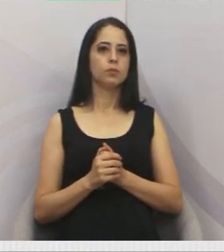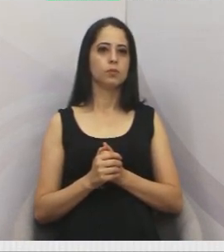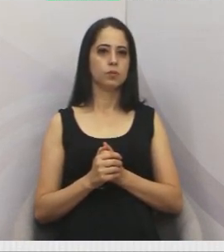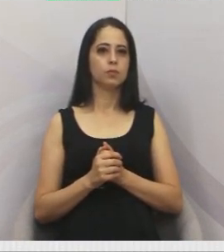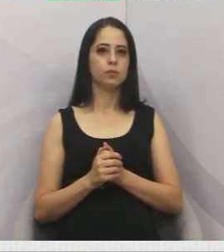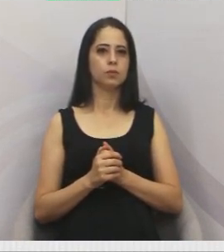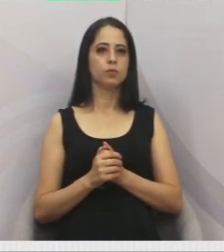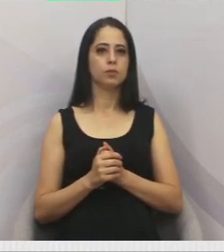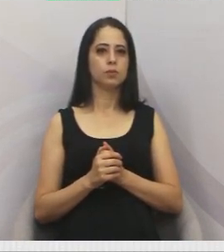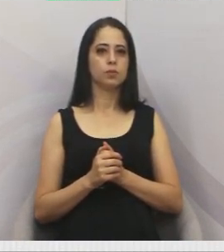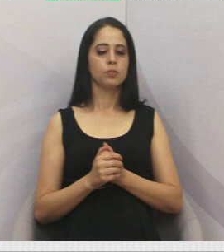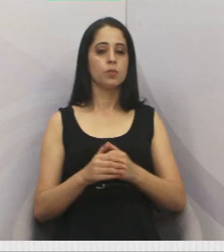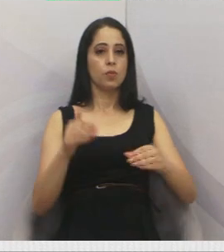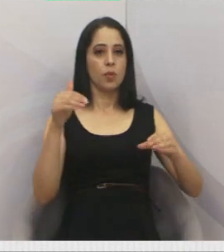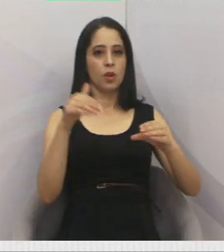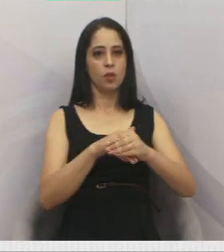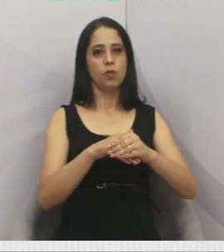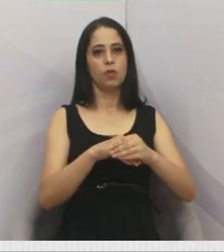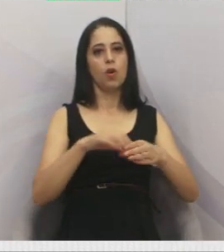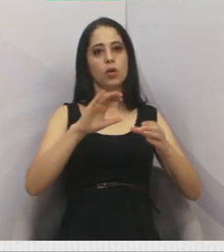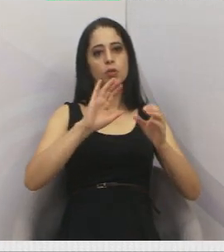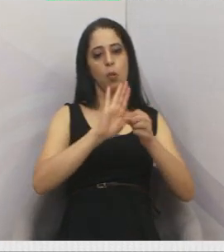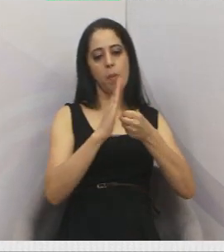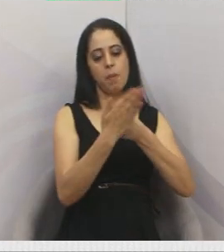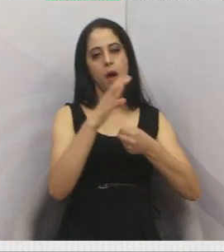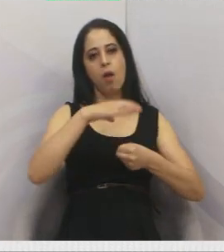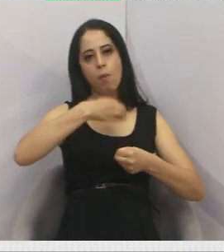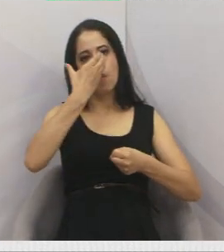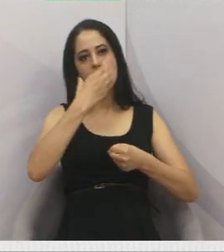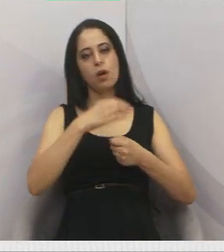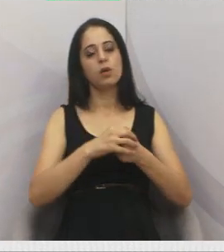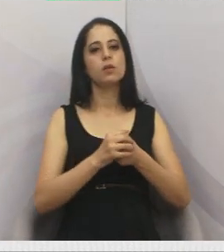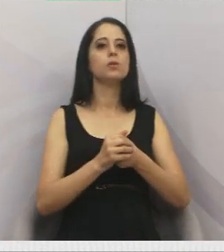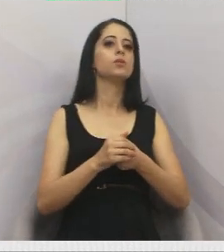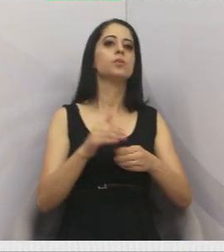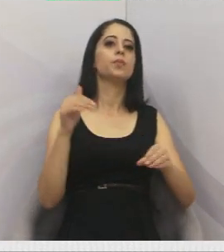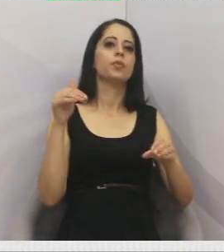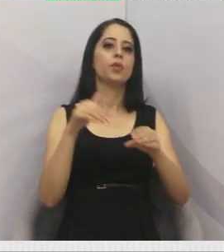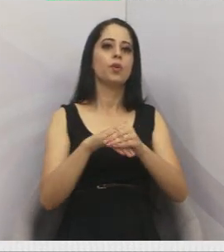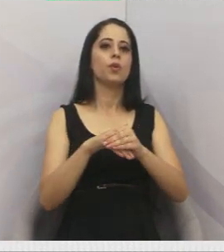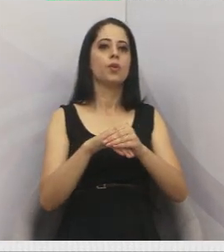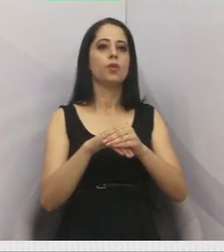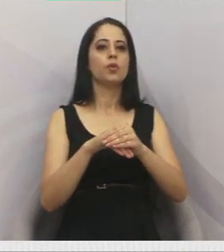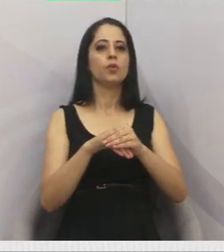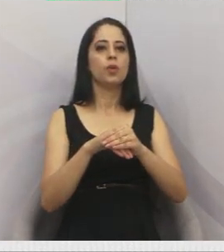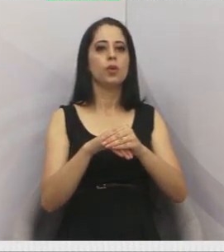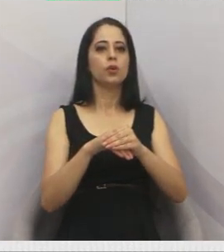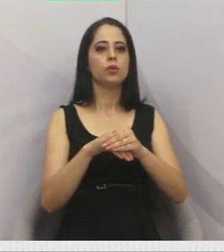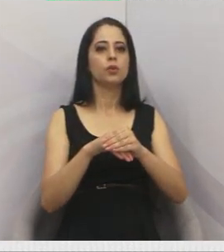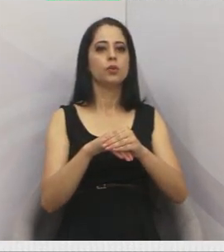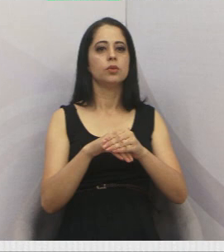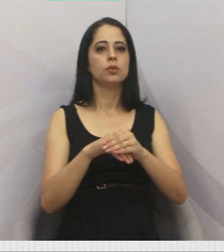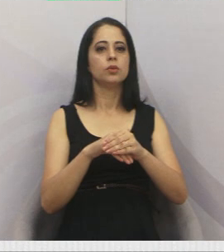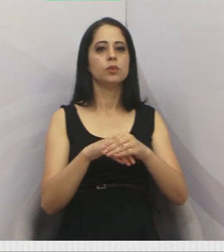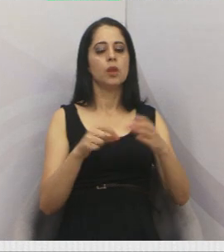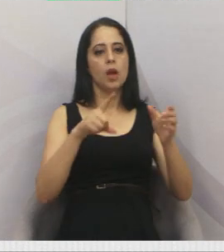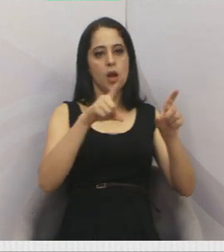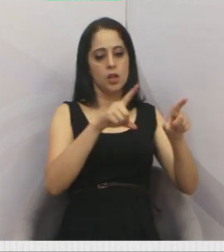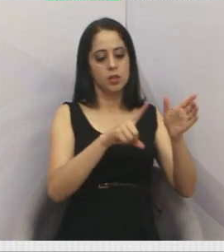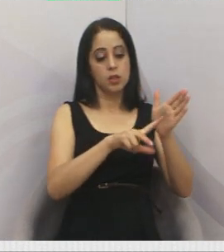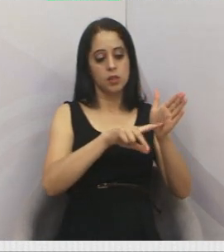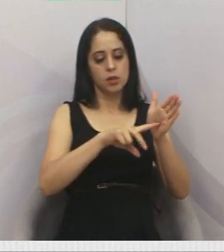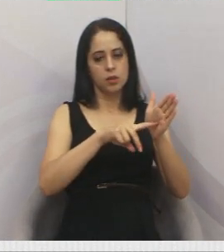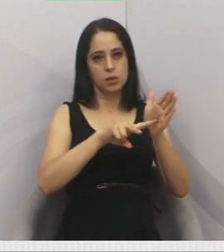Segmento Movimentos Populares, um voto para Jardim Paraíso e Jardim Holanda. Segmento Entidades de Classe Sindical, um voto para Sindicato dos